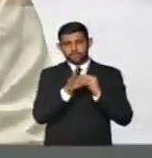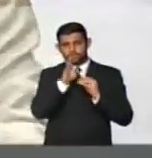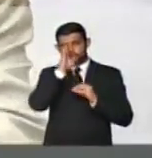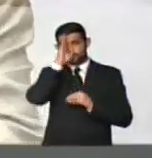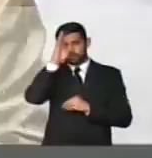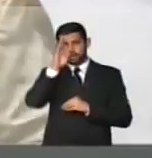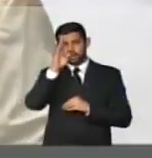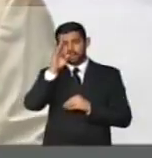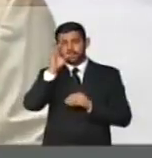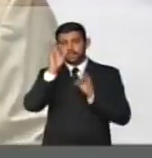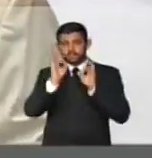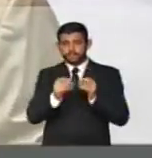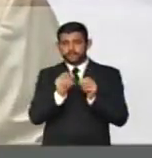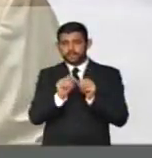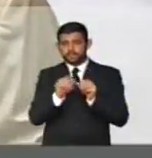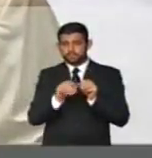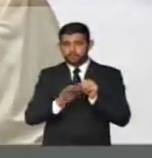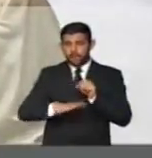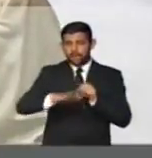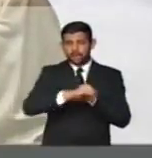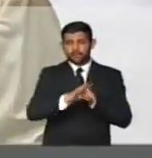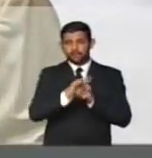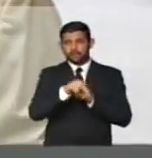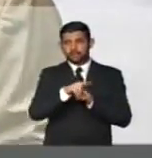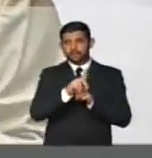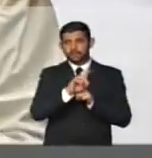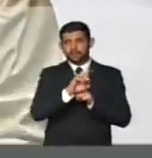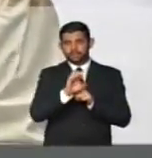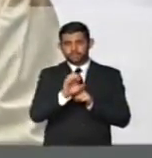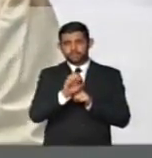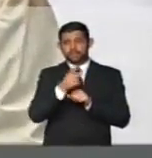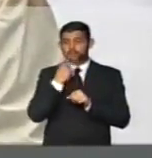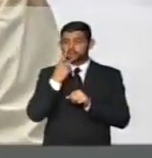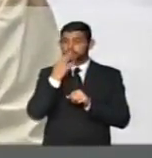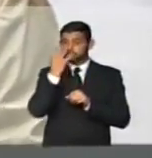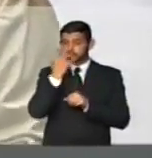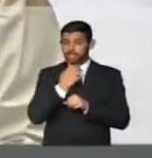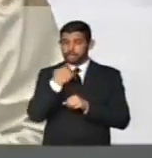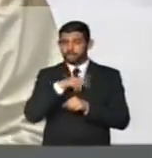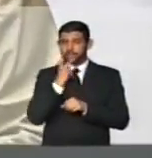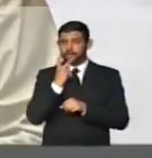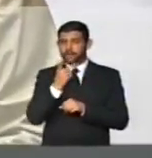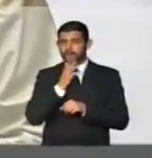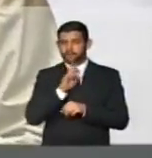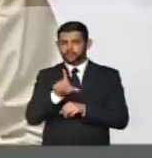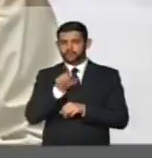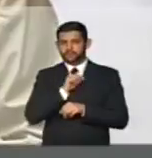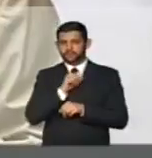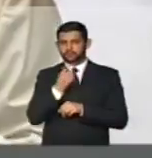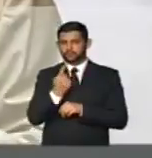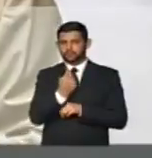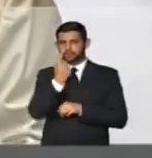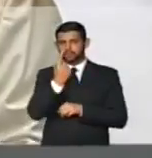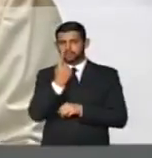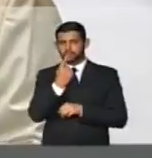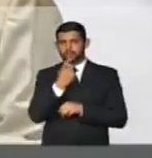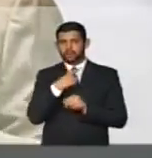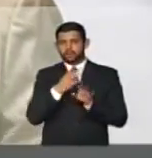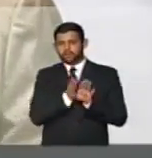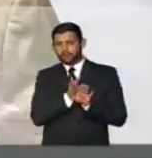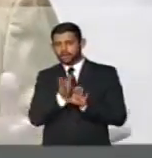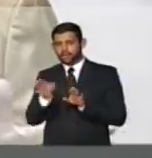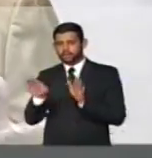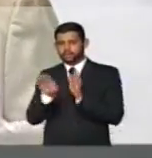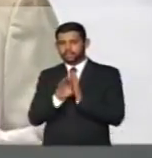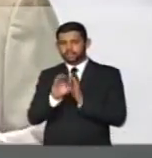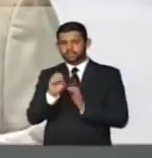prioritária, exatamente pela Transnordestina. E vou lhe ser sincero, a minha opção número 1 é pelo ramal que